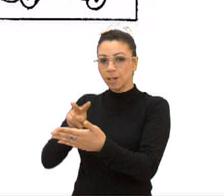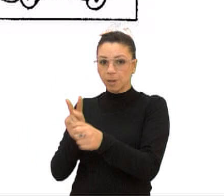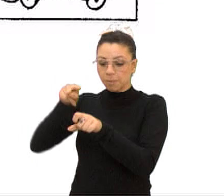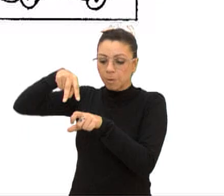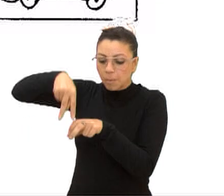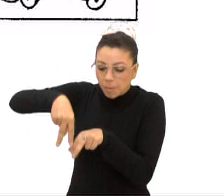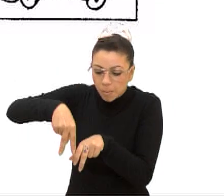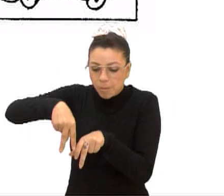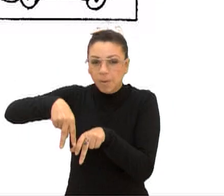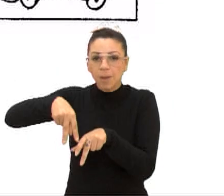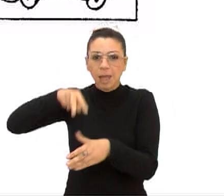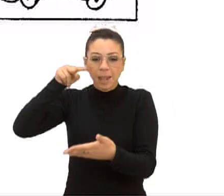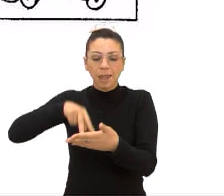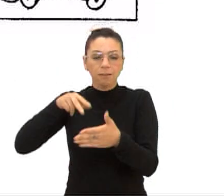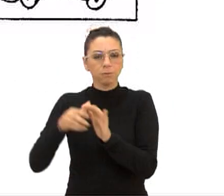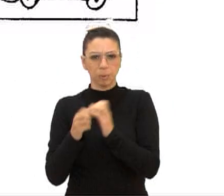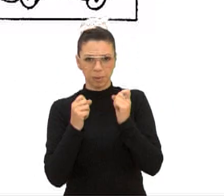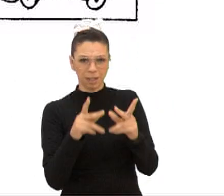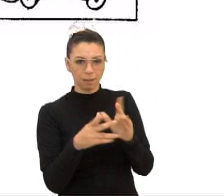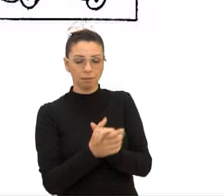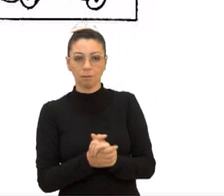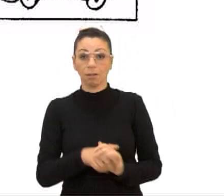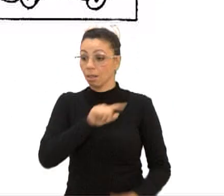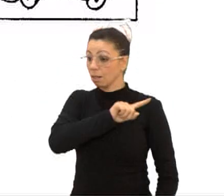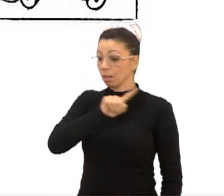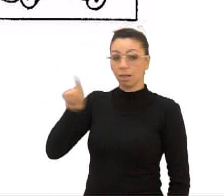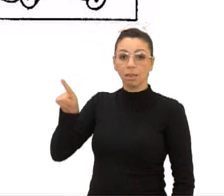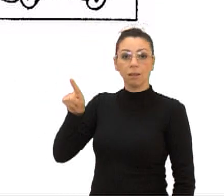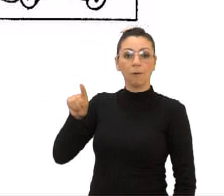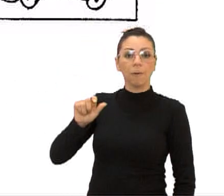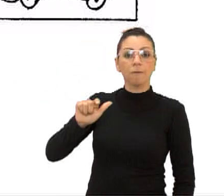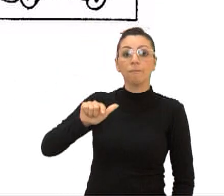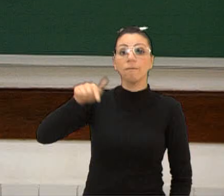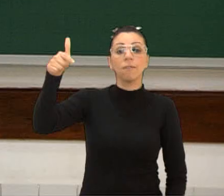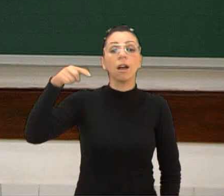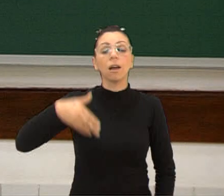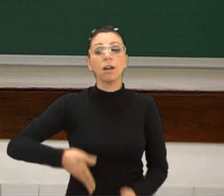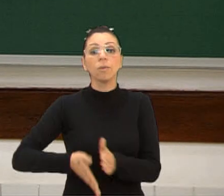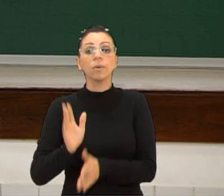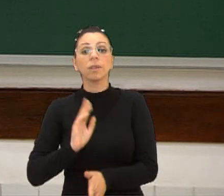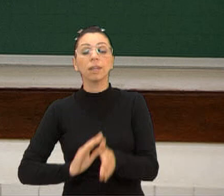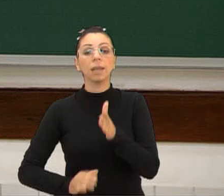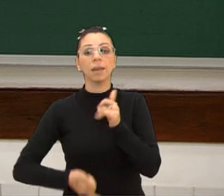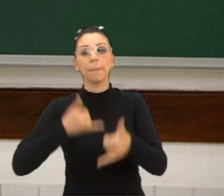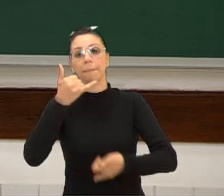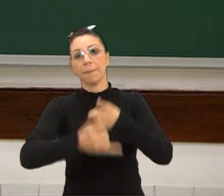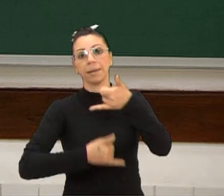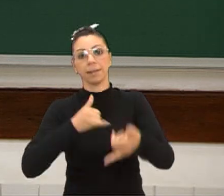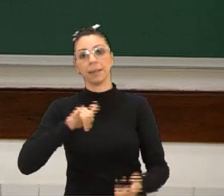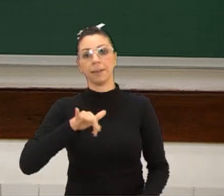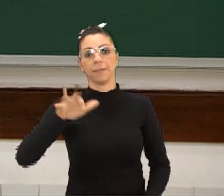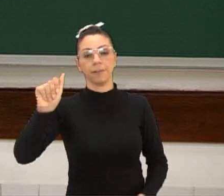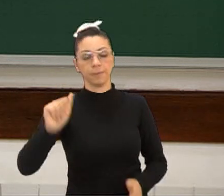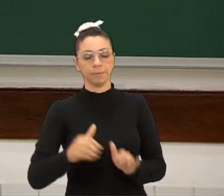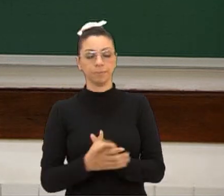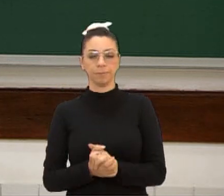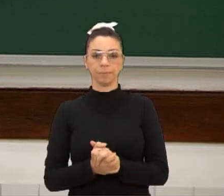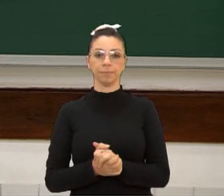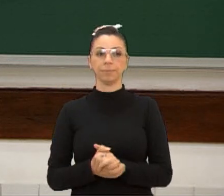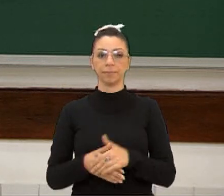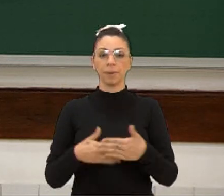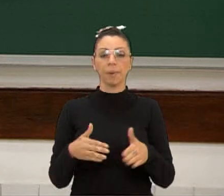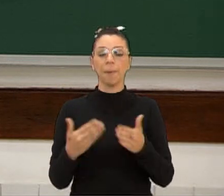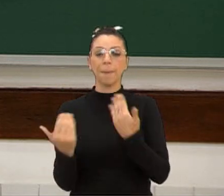está bem? Não, vá fazer algo divertido. Ele tem como resposta. Então, o Calvin conversando